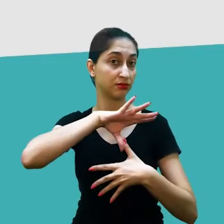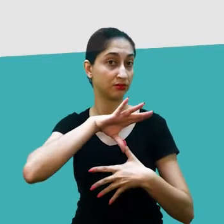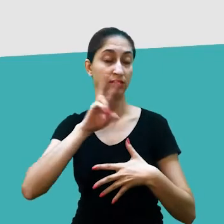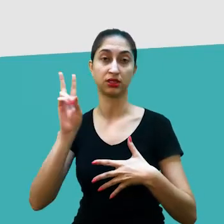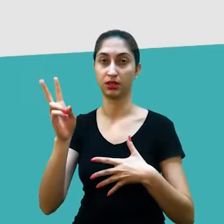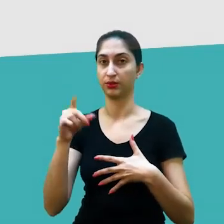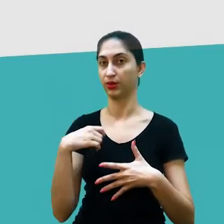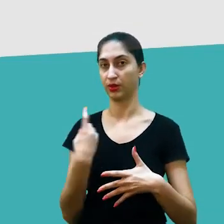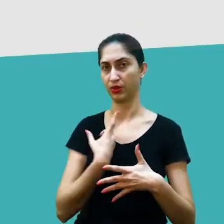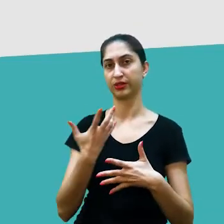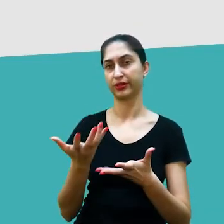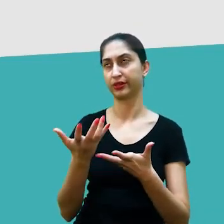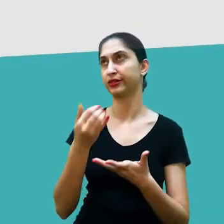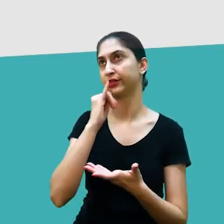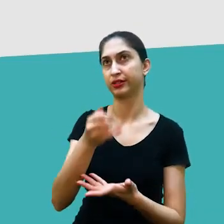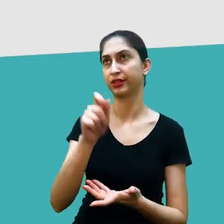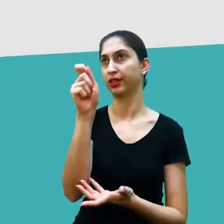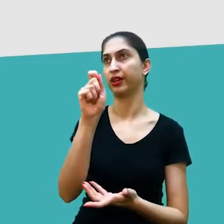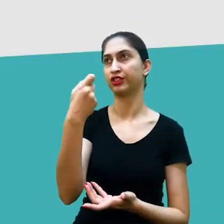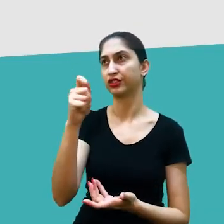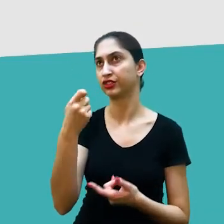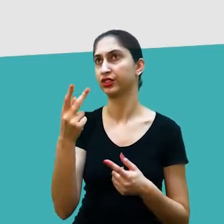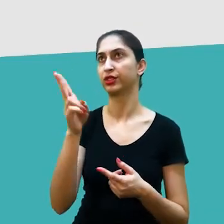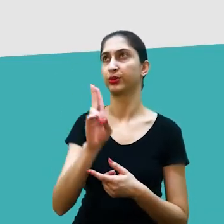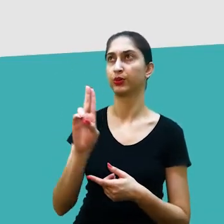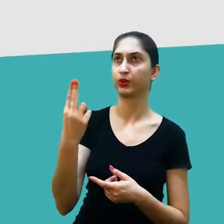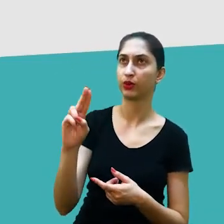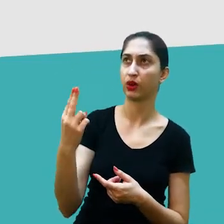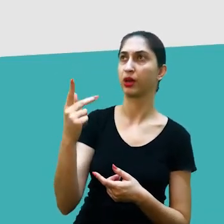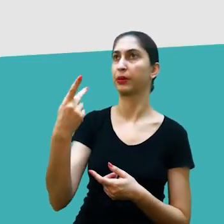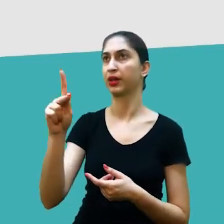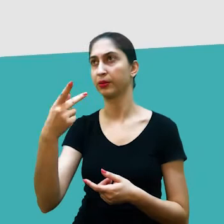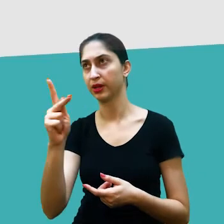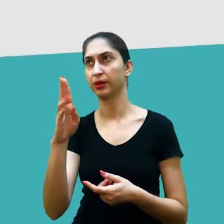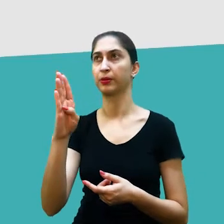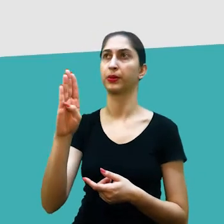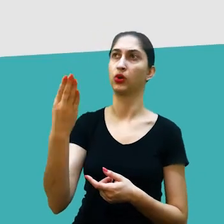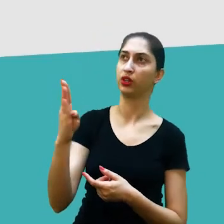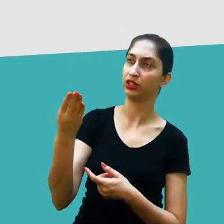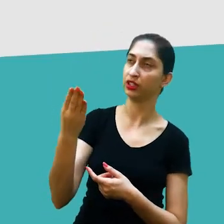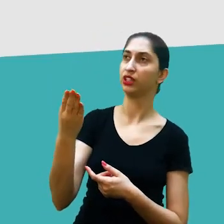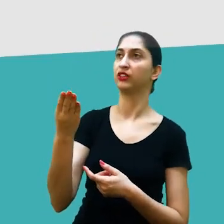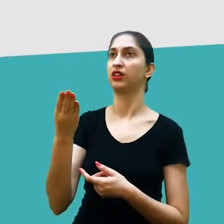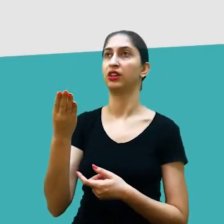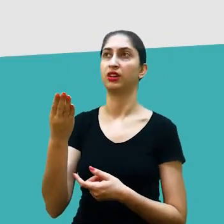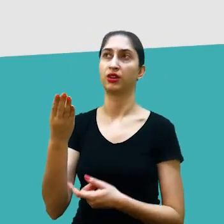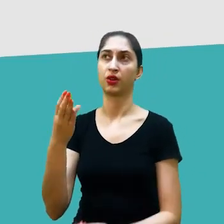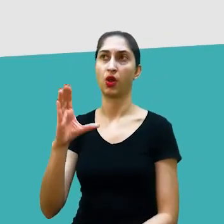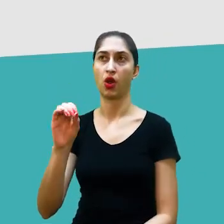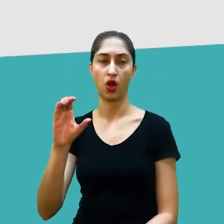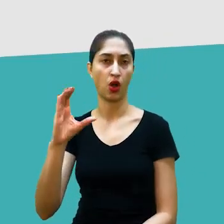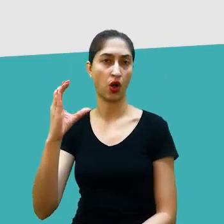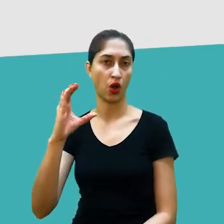gente diz Uruguai, mesmo Argentina, mesmo Bolívia, Paraguai, Peru, Colômbia, são os